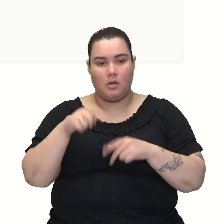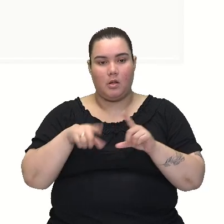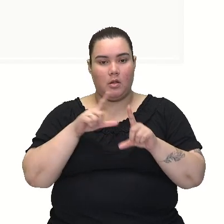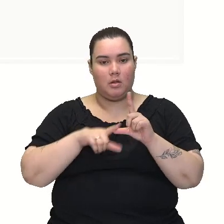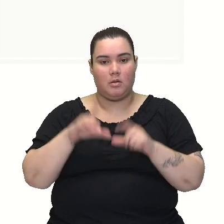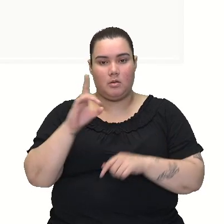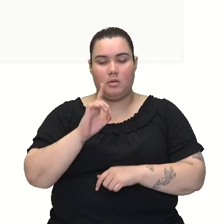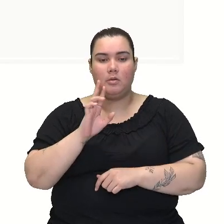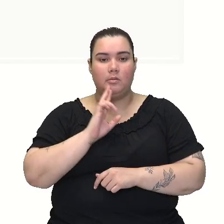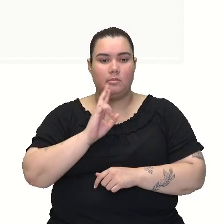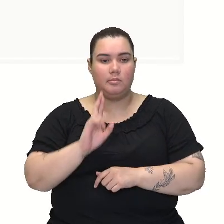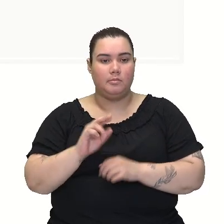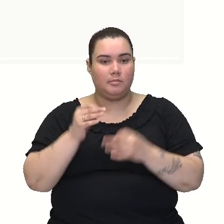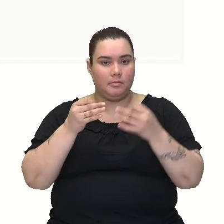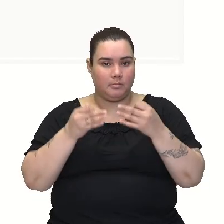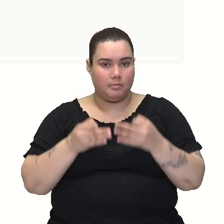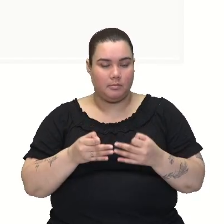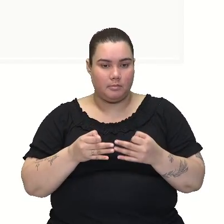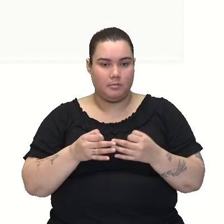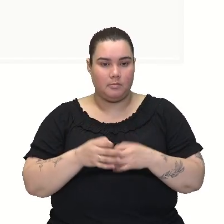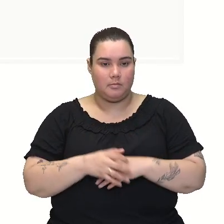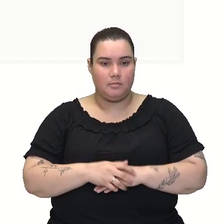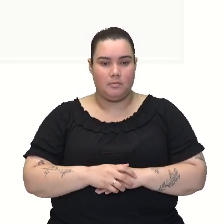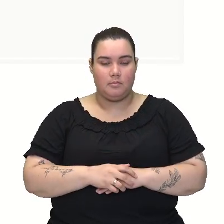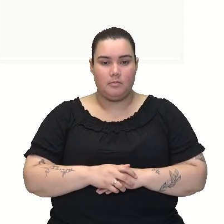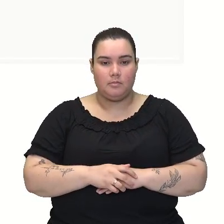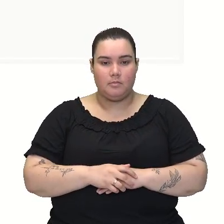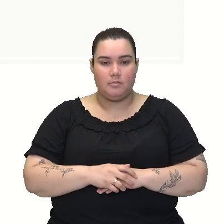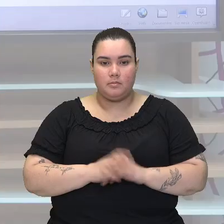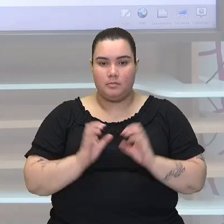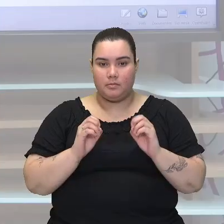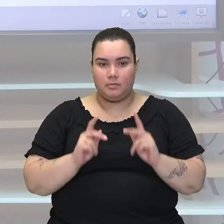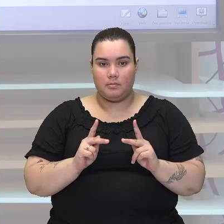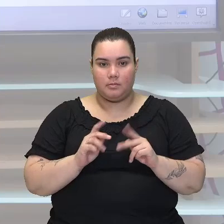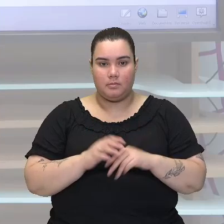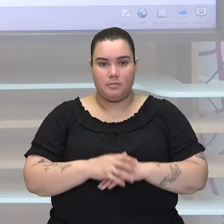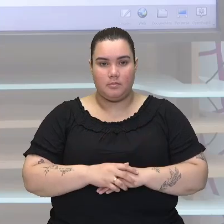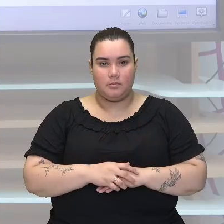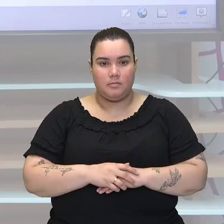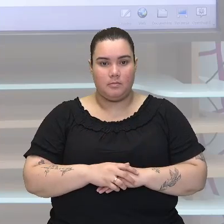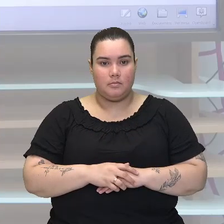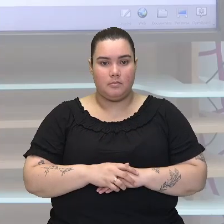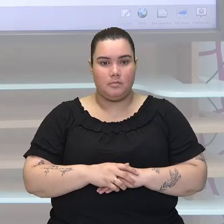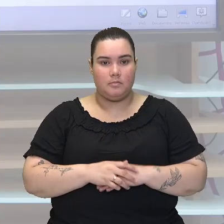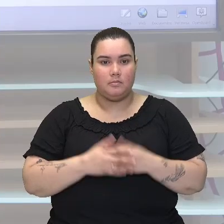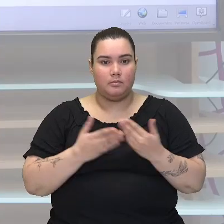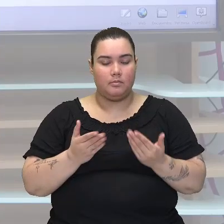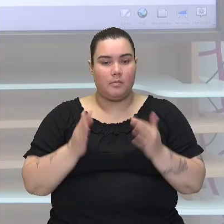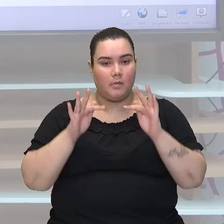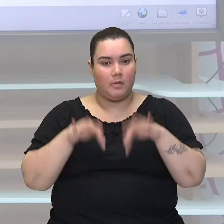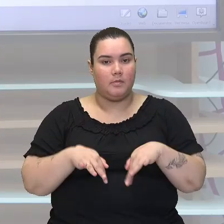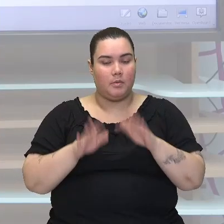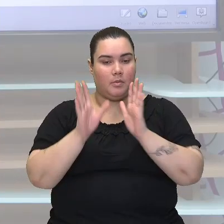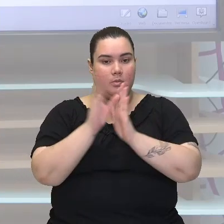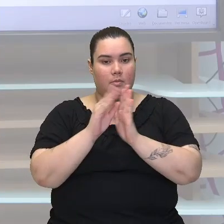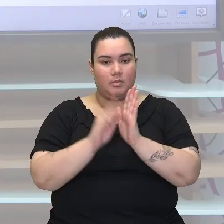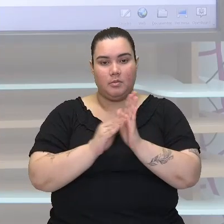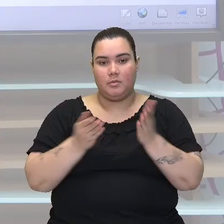D é a nossa alternativa. Ok, pessoal? Então, esse aí foi o conteúdo da nossa